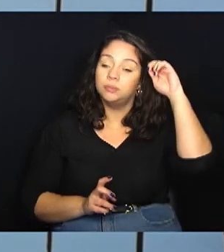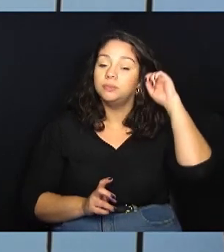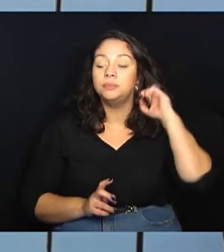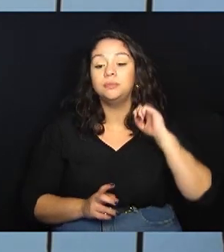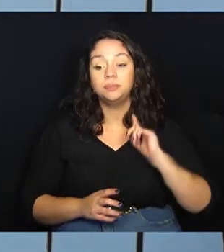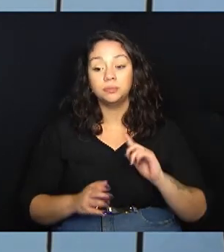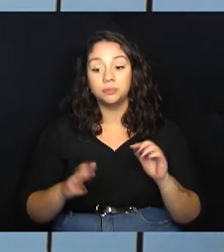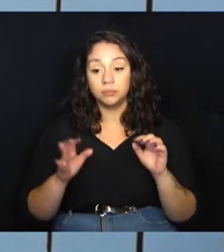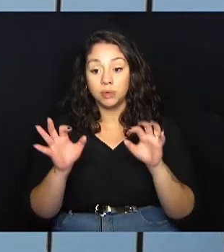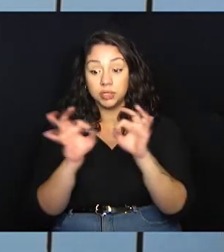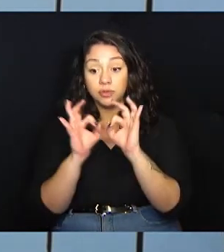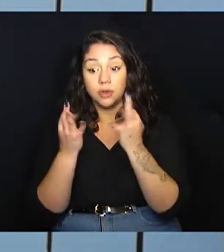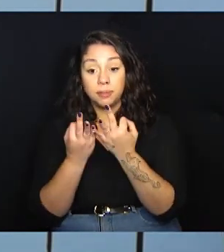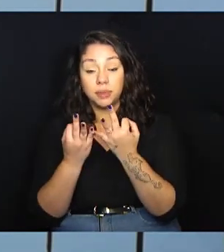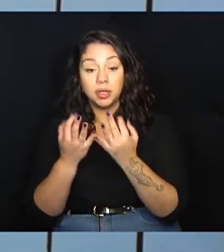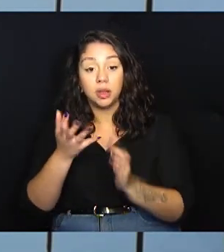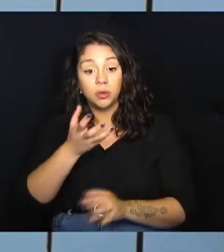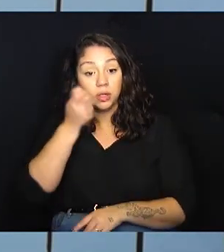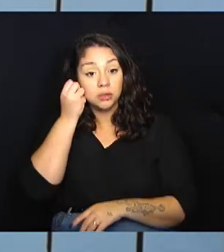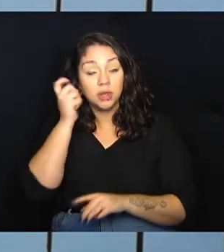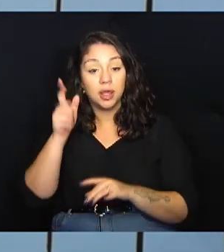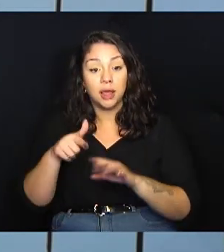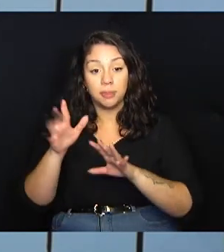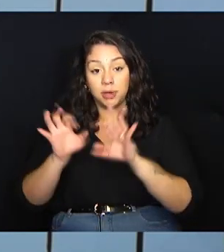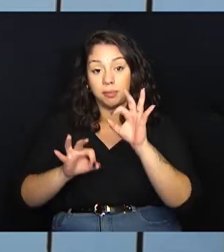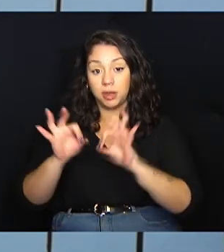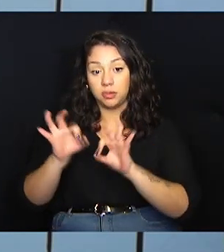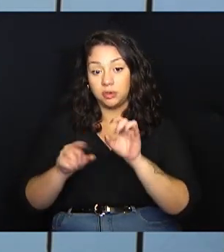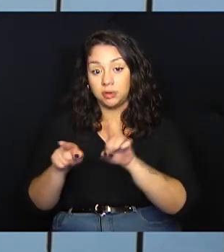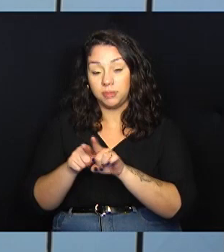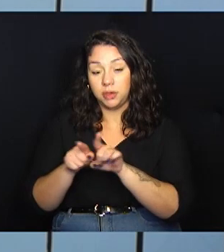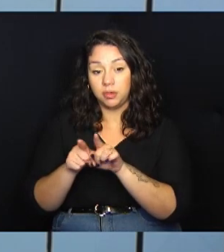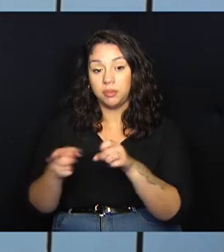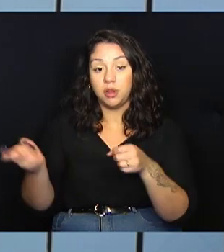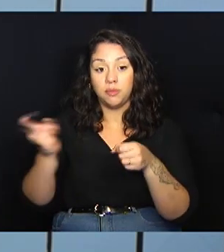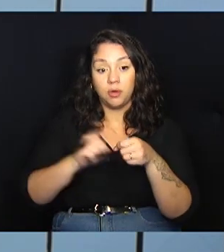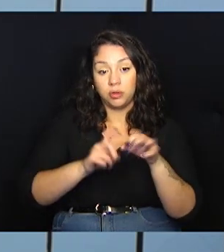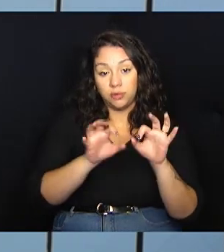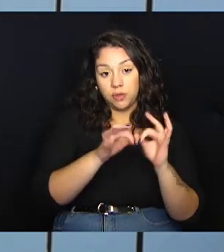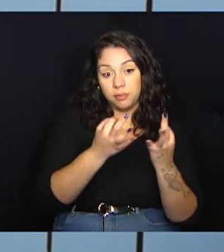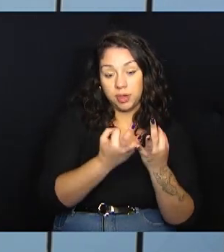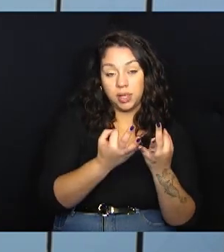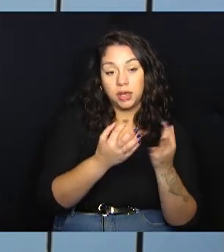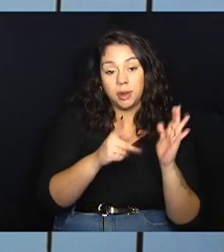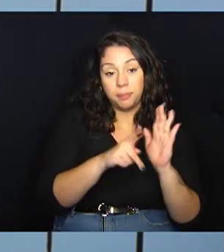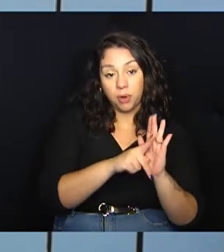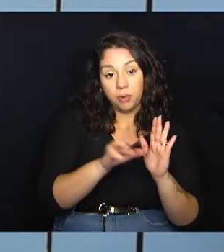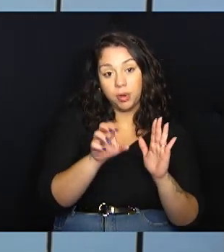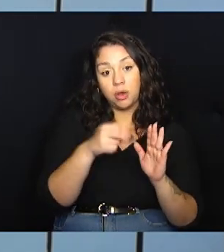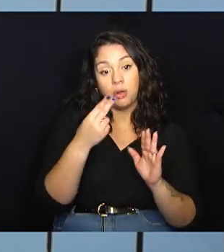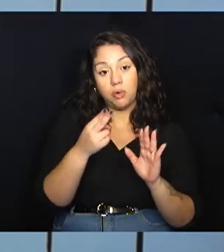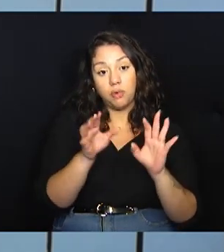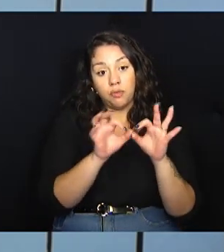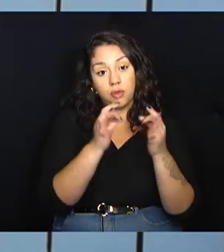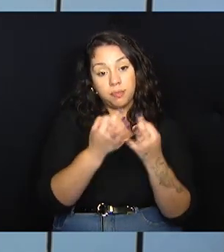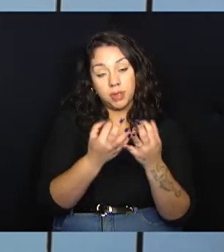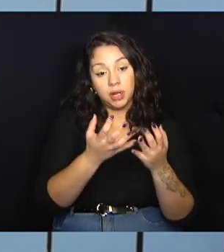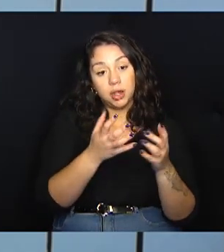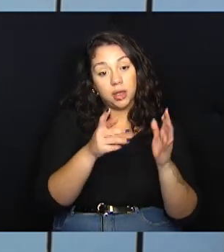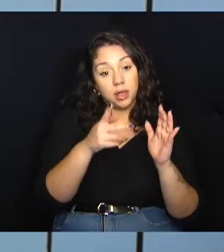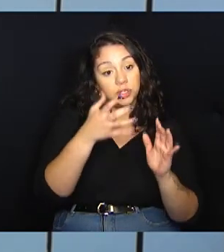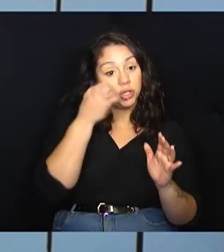família acolhedora, preparando também para a volta para a família de origem ou para a família extensa,